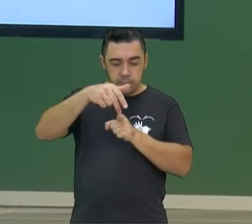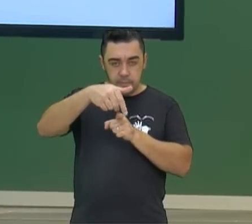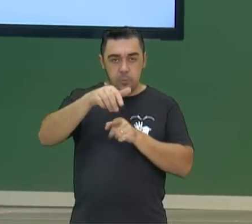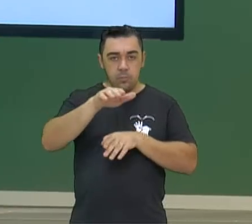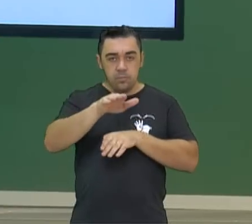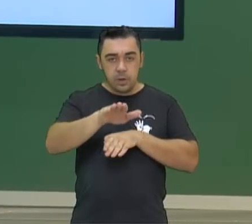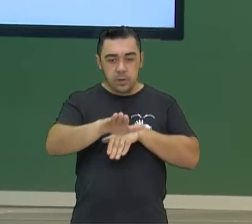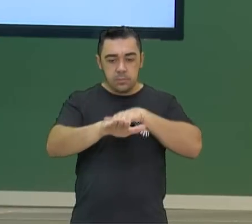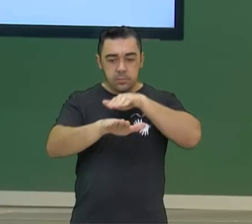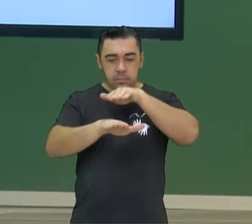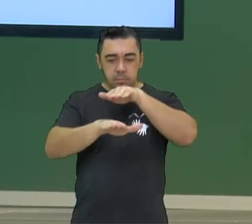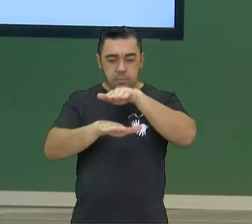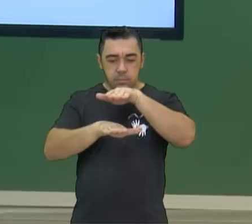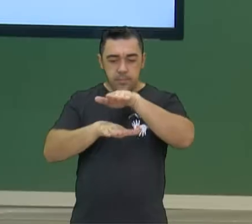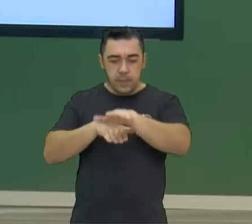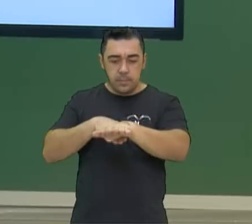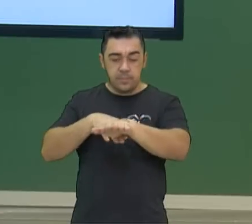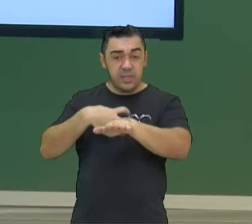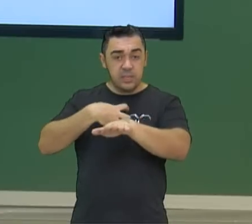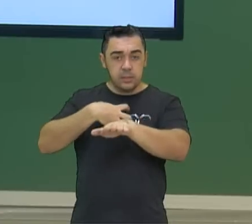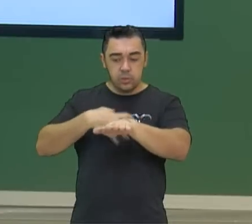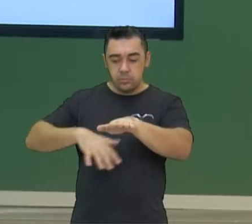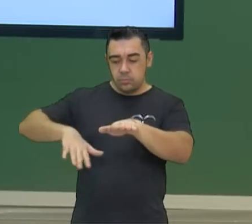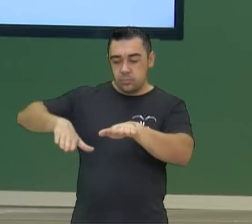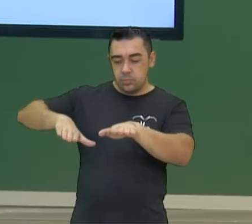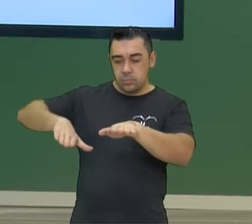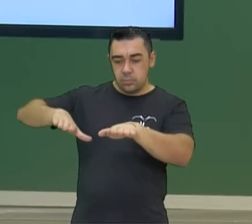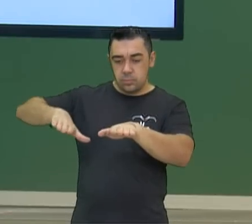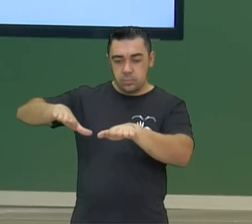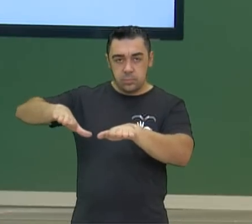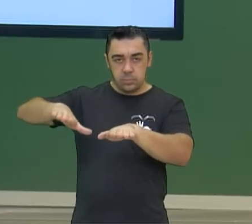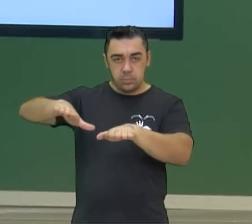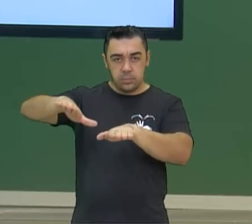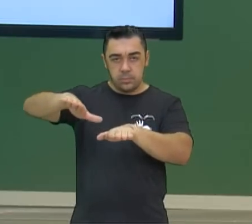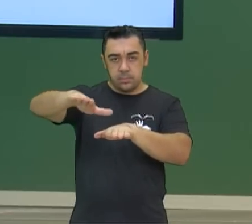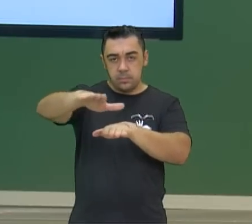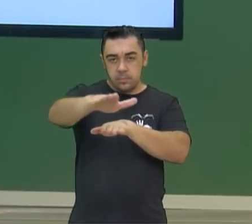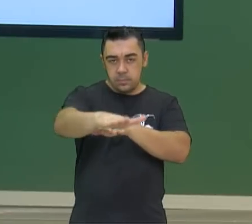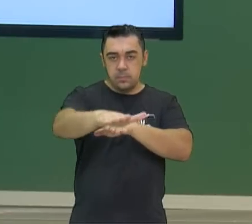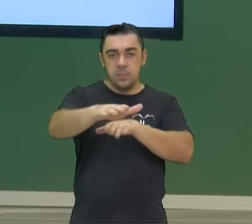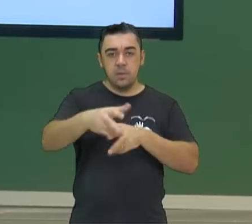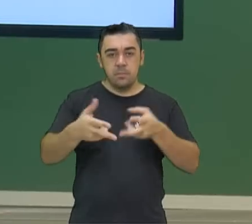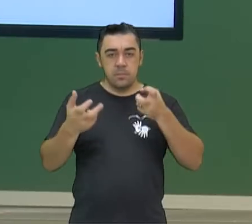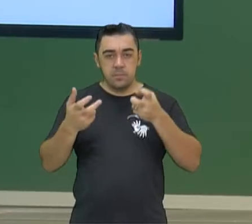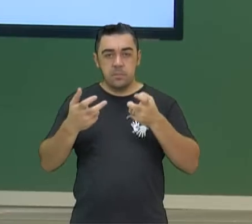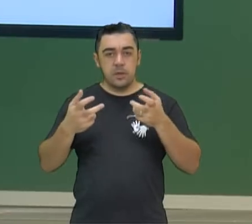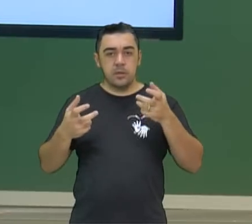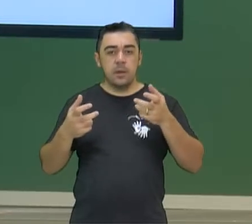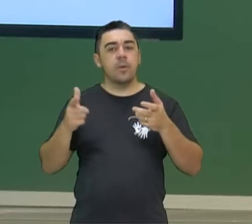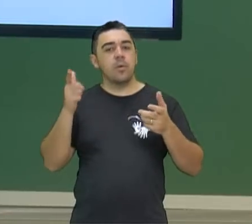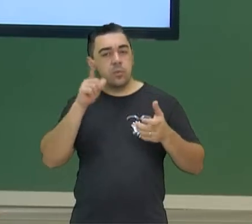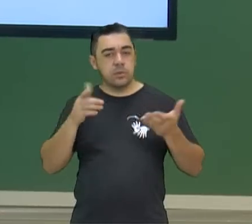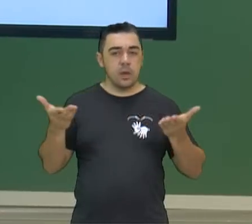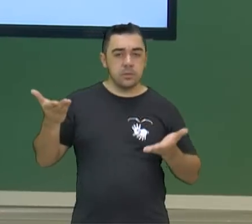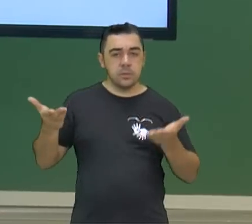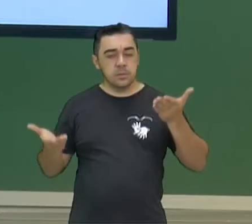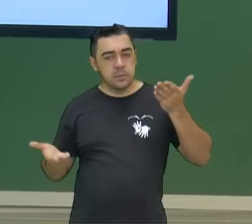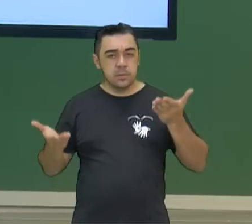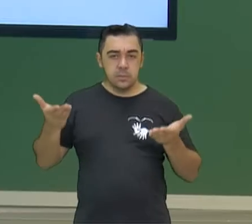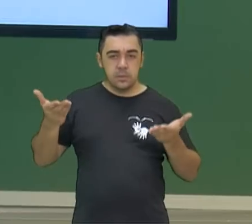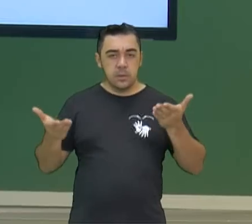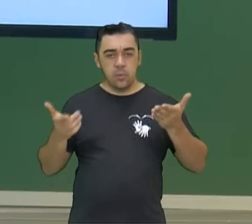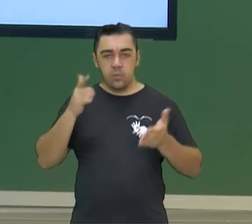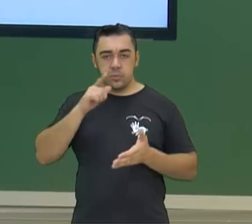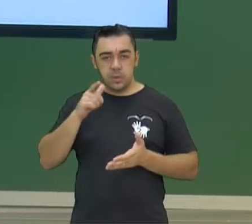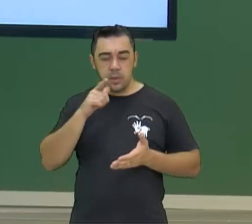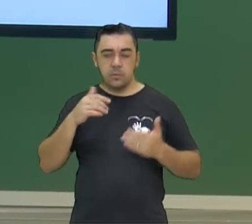precisa sentir. Então, a partir desse que você percebe essa linha, você consegue mexer até certo ponto os